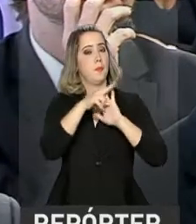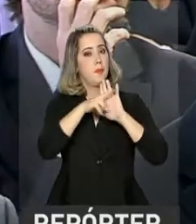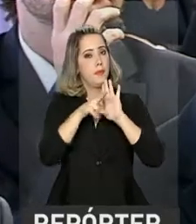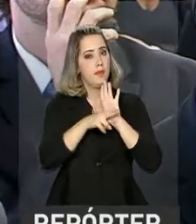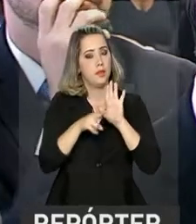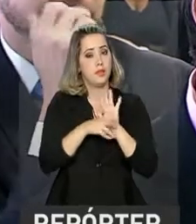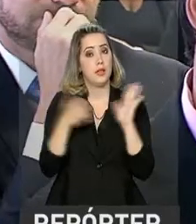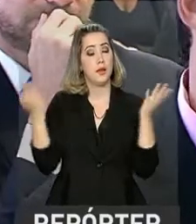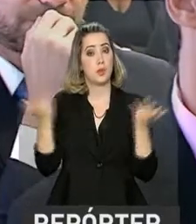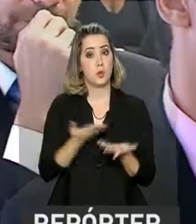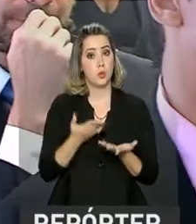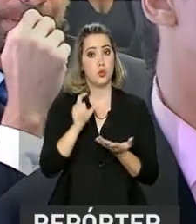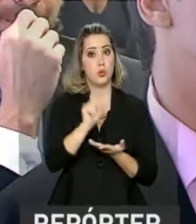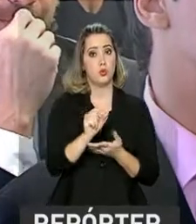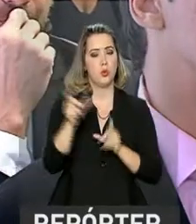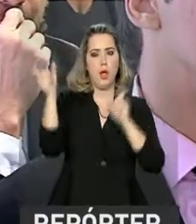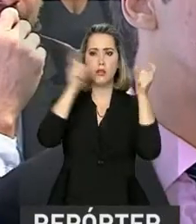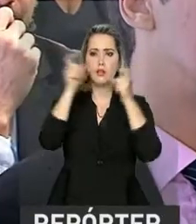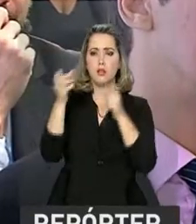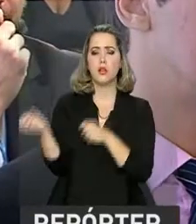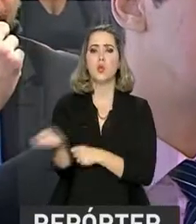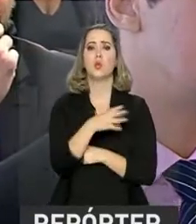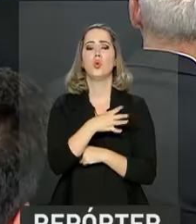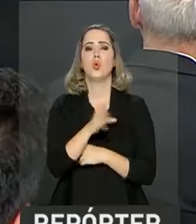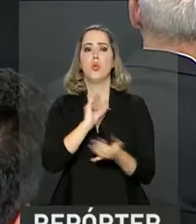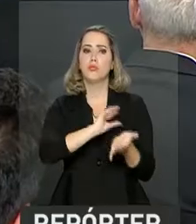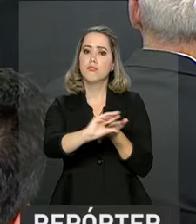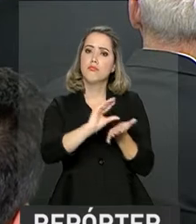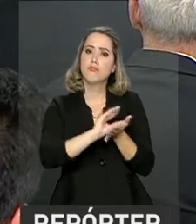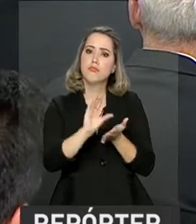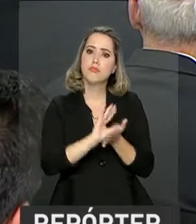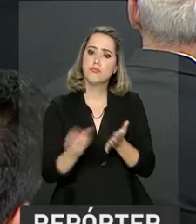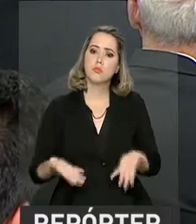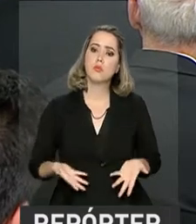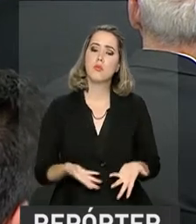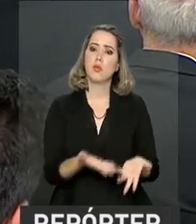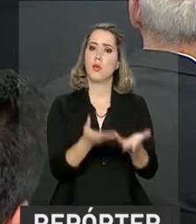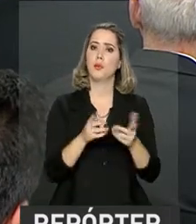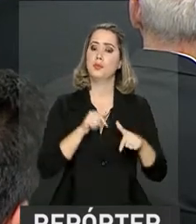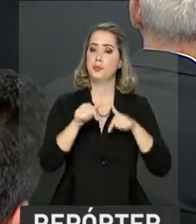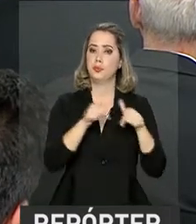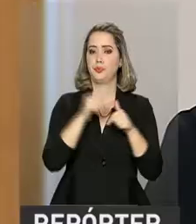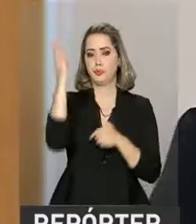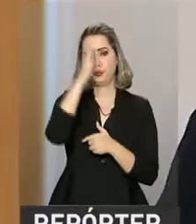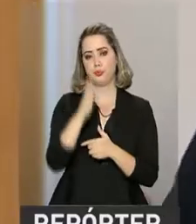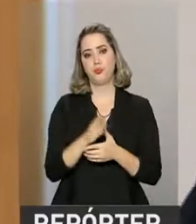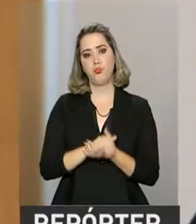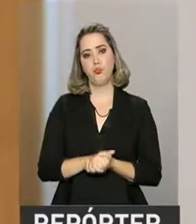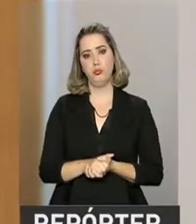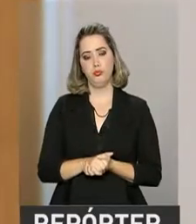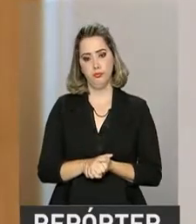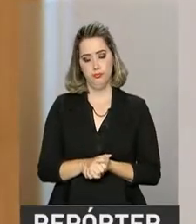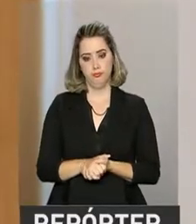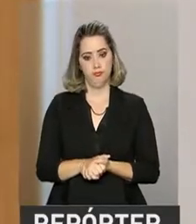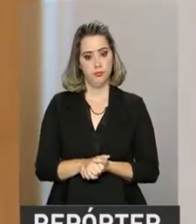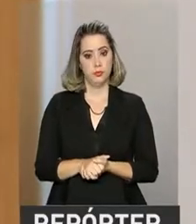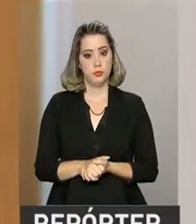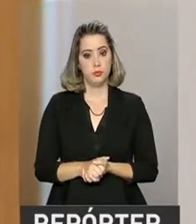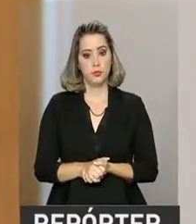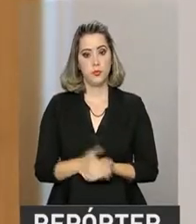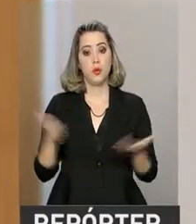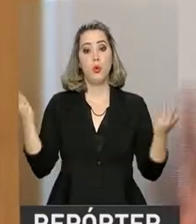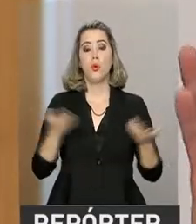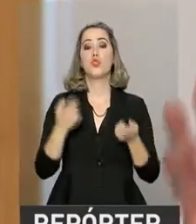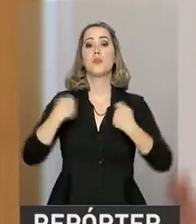hoje vão atrair novos investimentos e gerar mais empregos no país no momento brasileiro exige ousadia